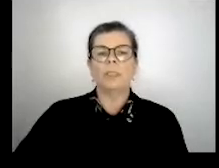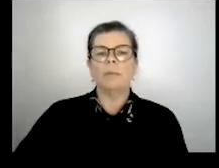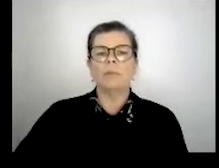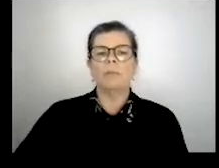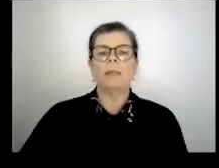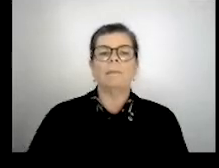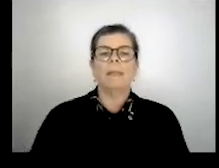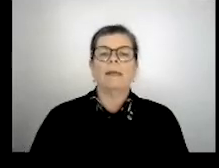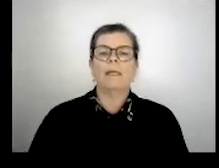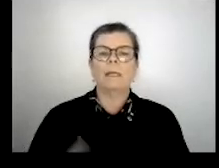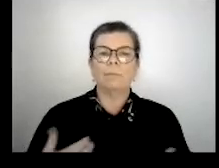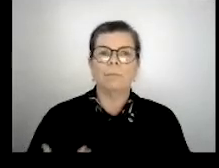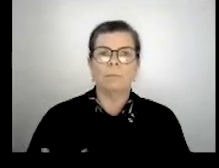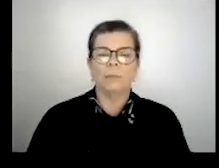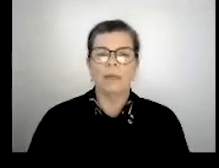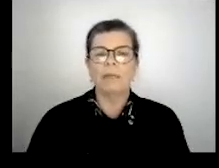hoje temos também,